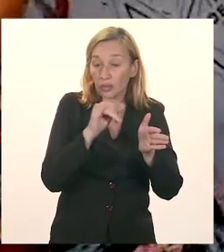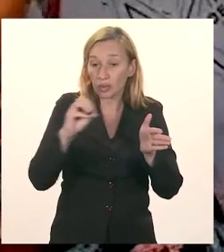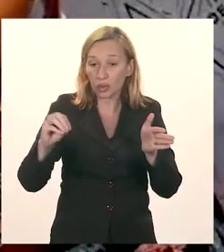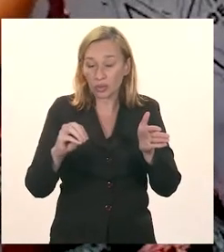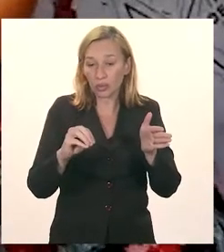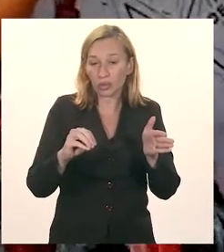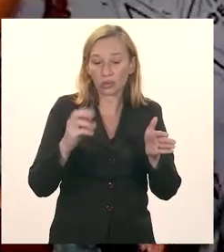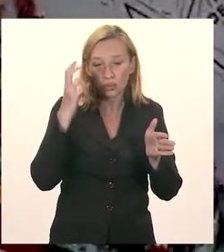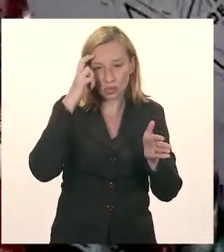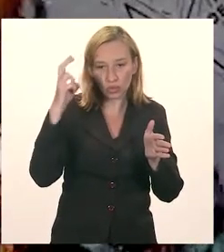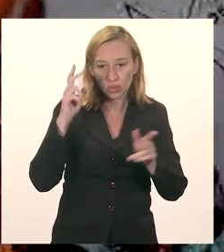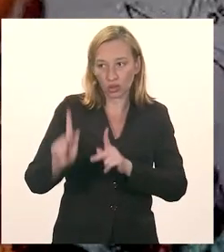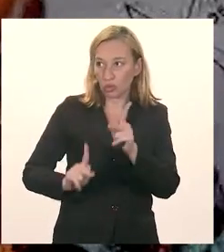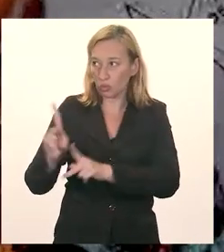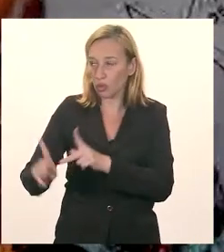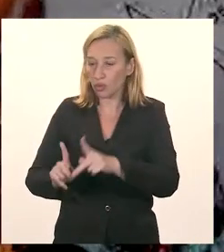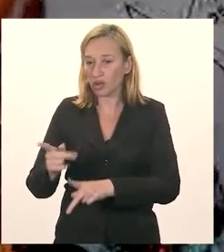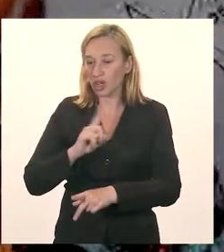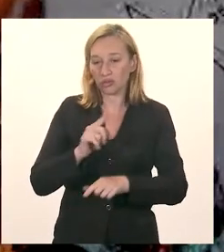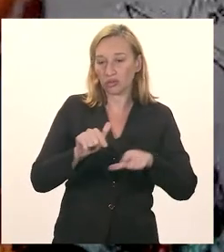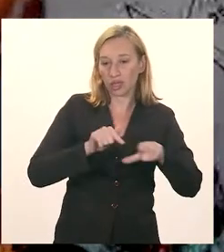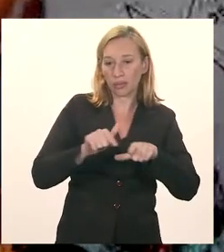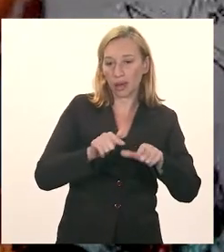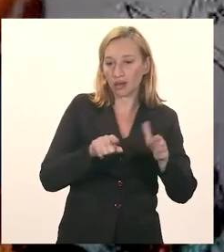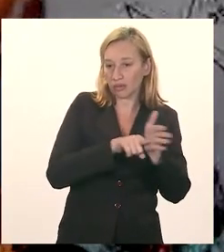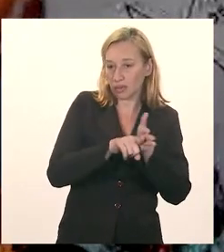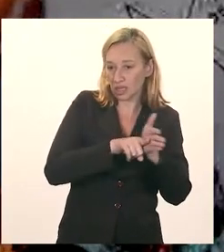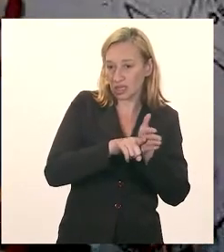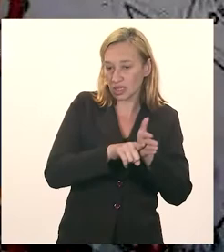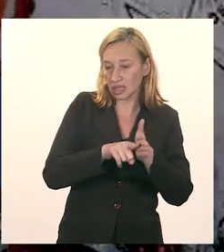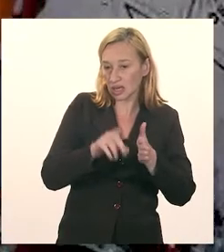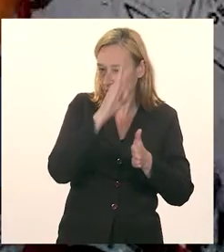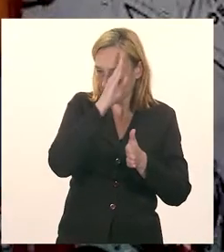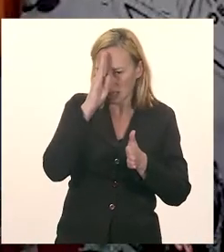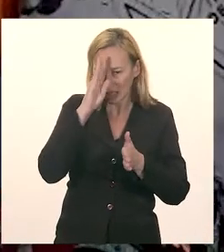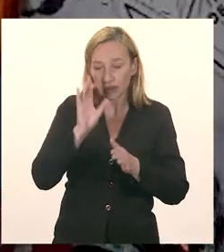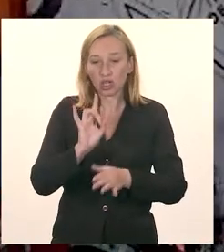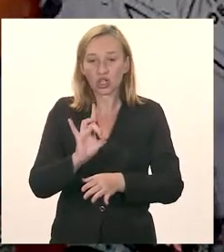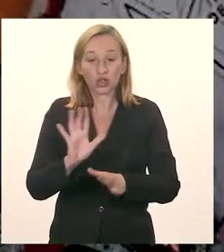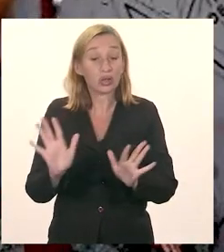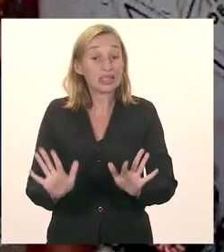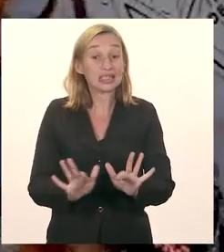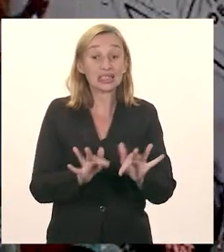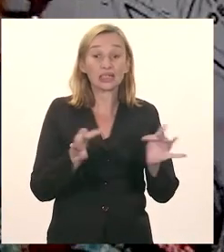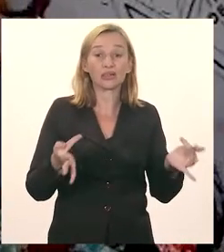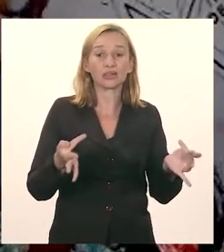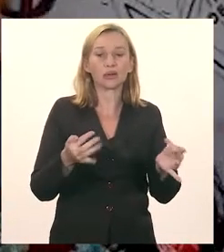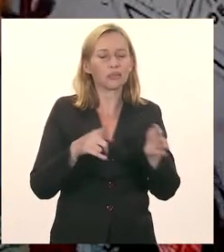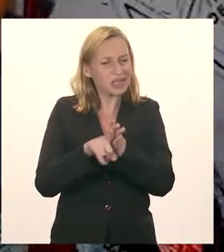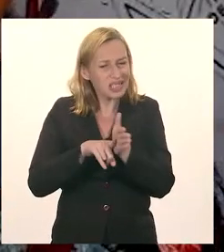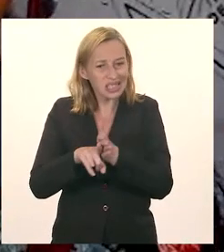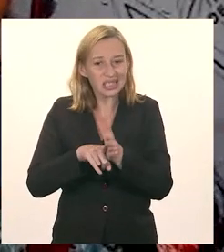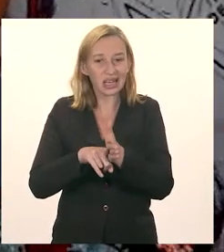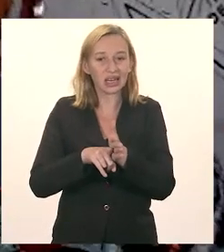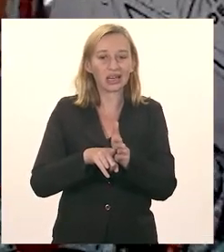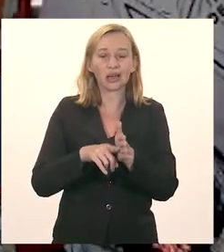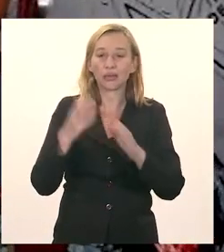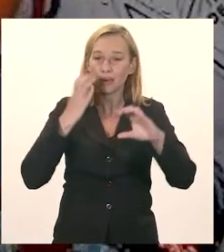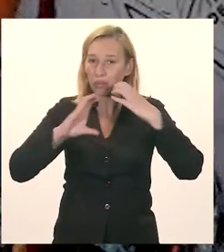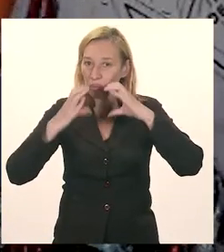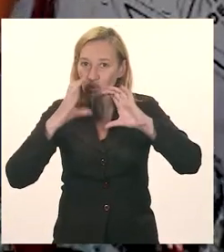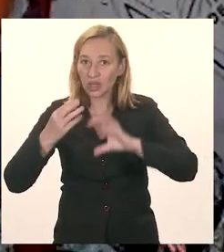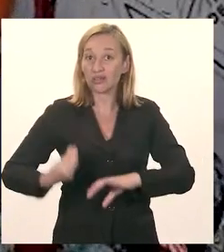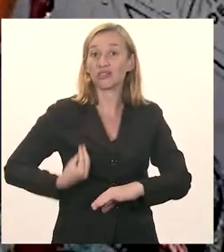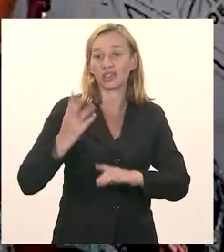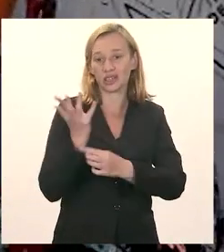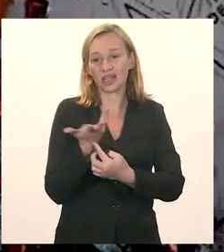de cultura popular. Eu não trabalho com essa pesquisa de forma acadêmica, é simplesmente por pesquisar para a